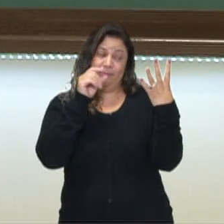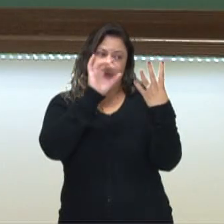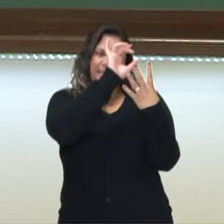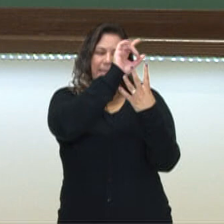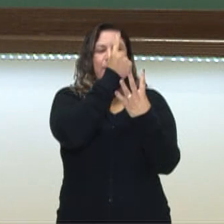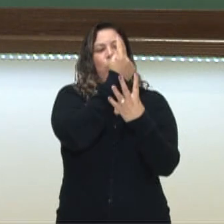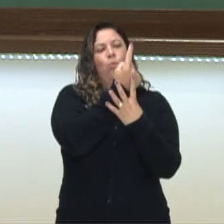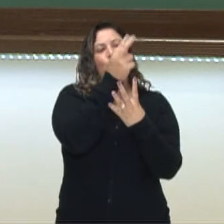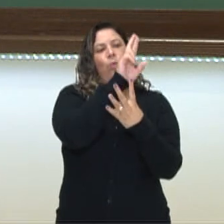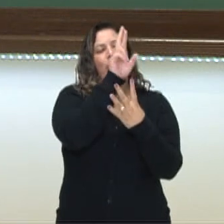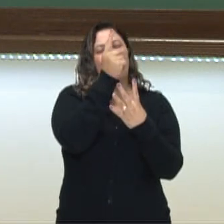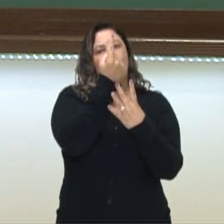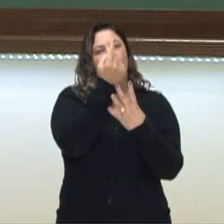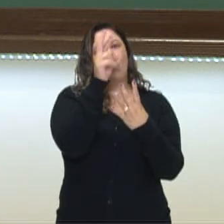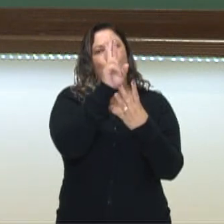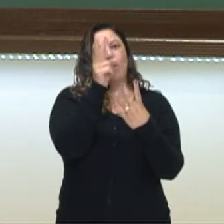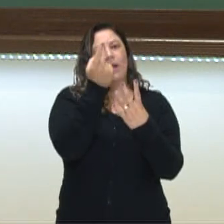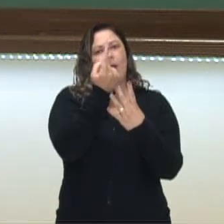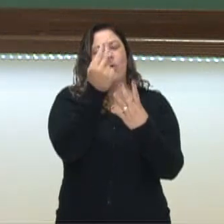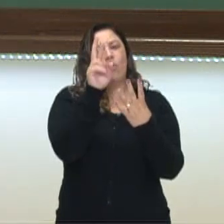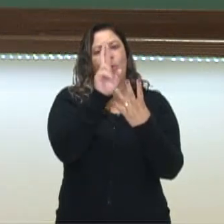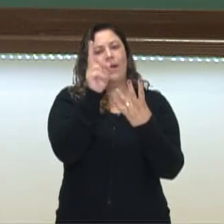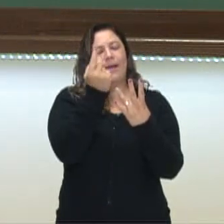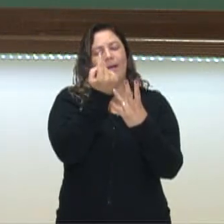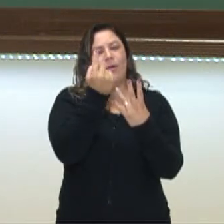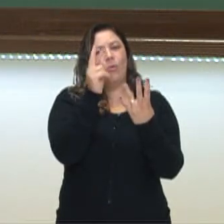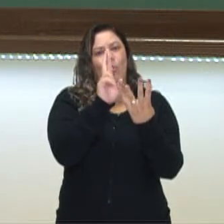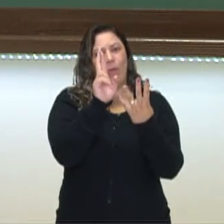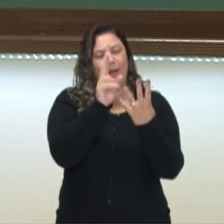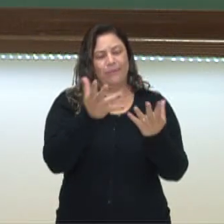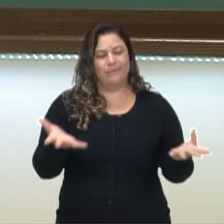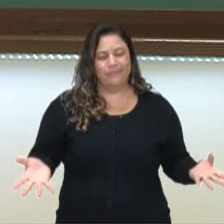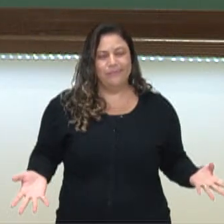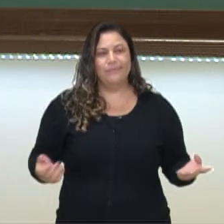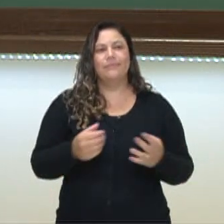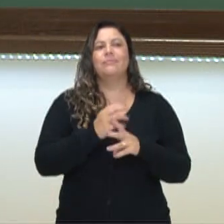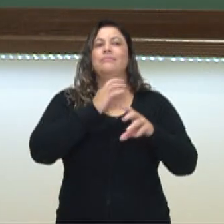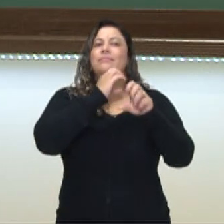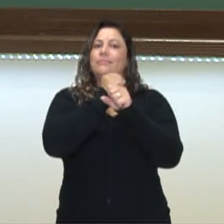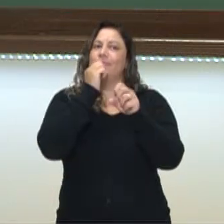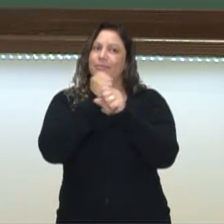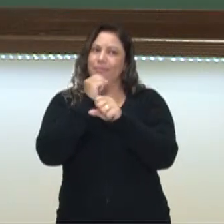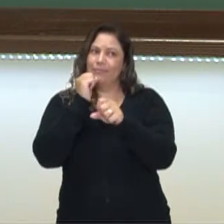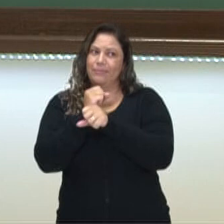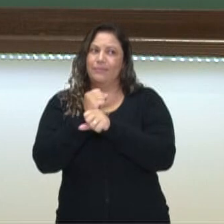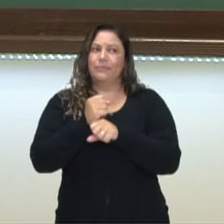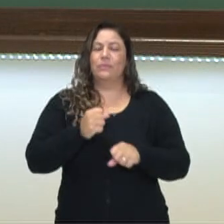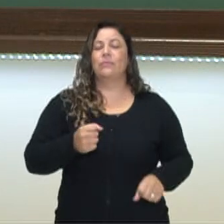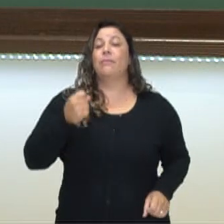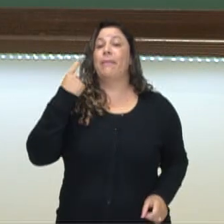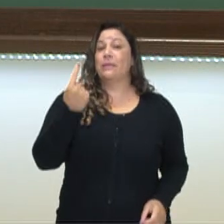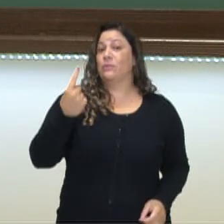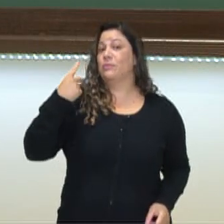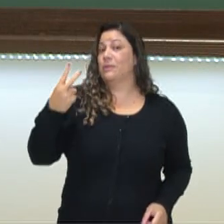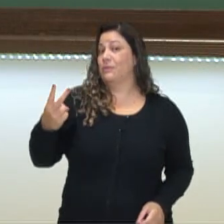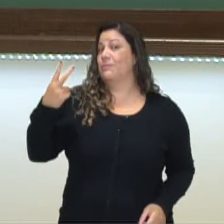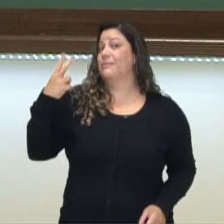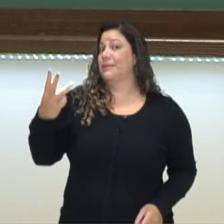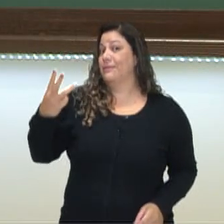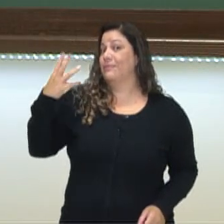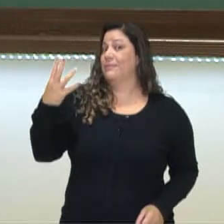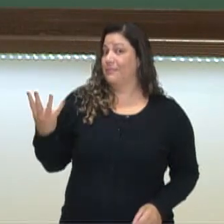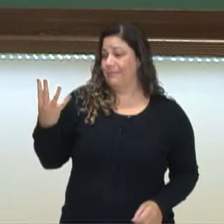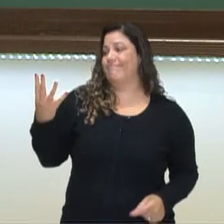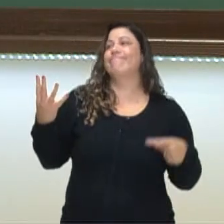R$1, 4 vezes o número 1 dá 4, não é? Porque, ó, 1 mais 1 mais 1 mais